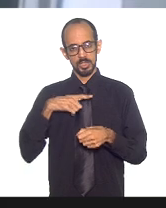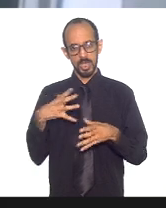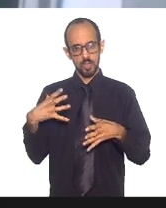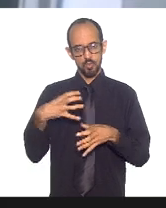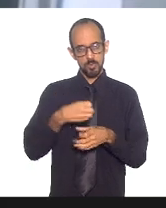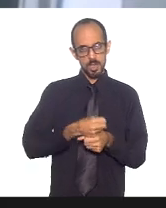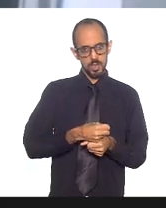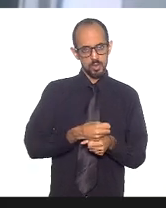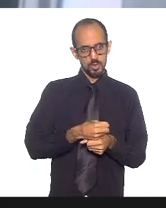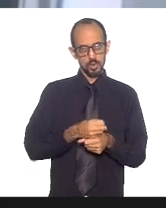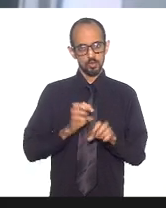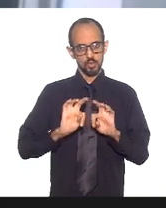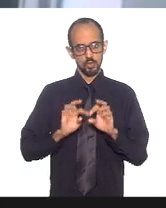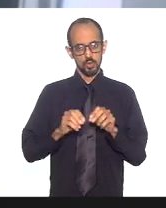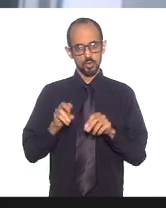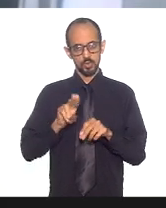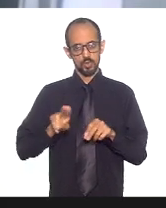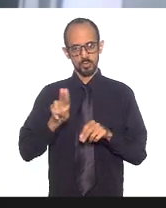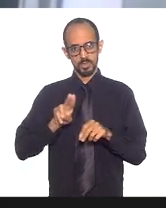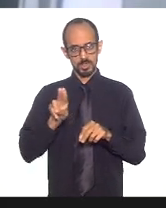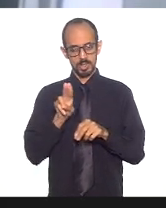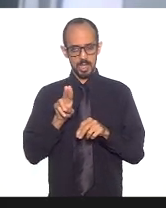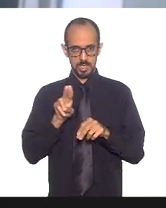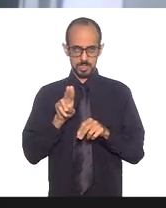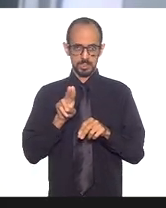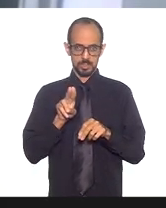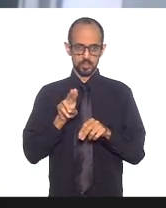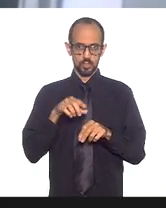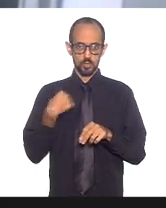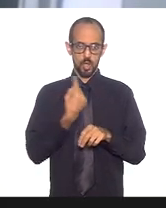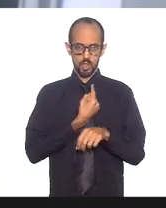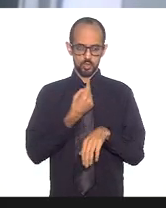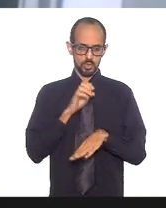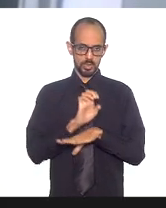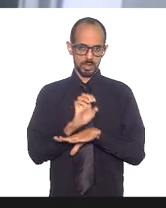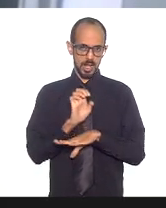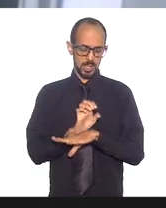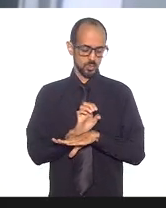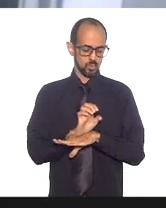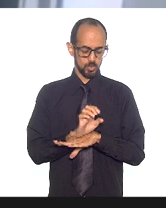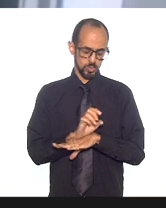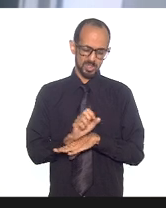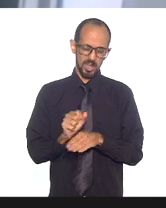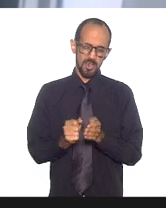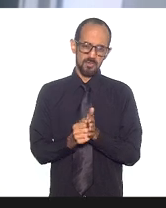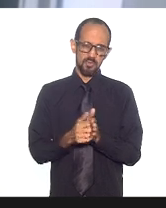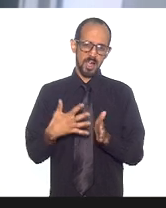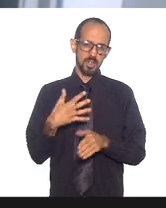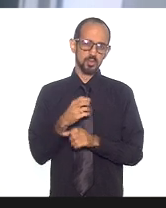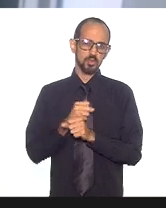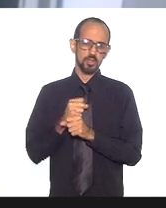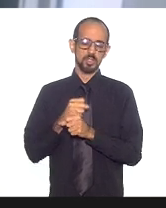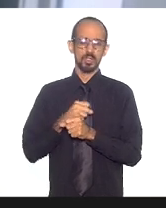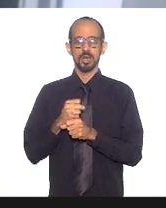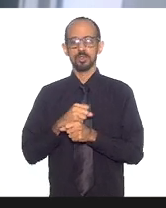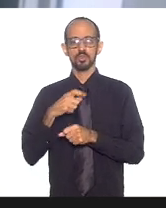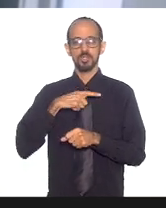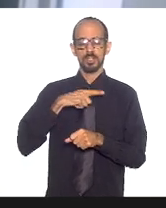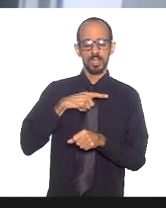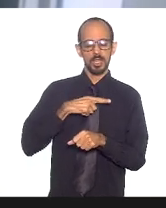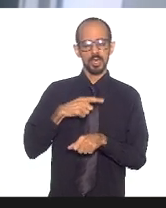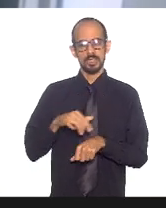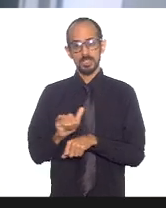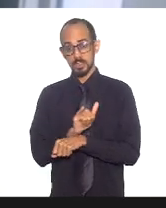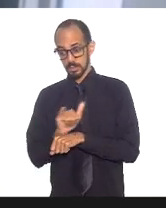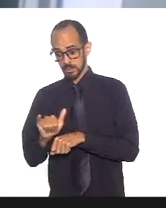de universidades e instituições de ensino superior públicas do nosso estado, né, e há vários anos vem oferecendo alternativas